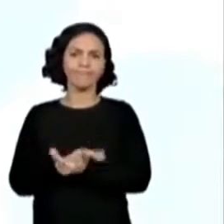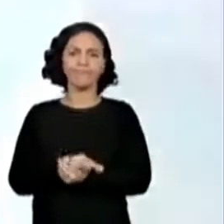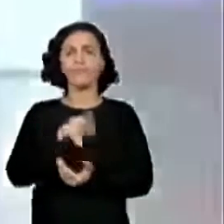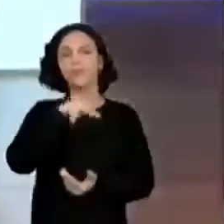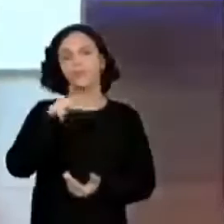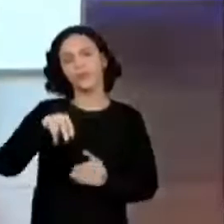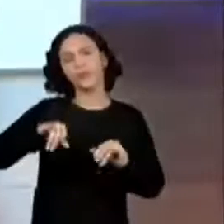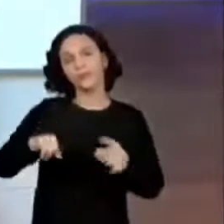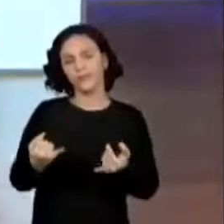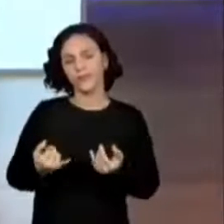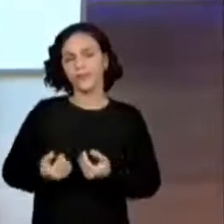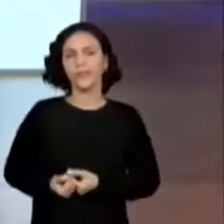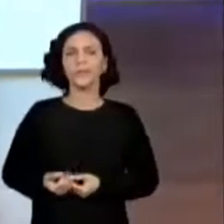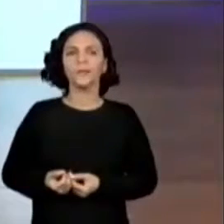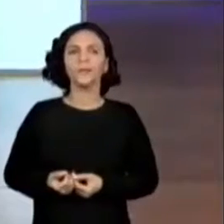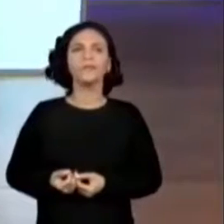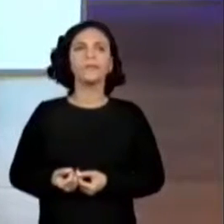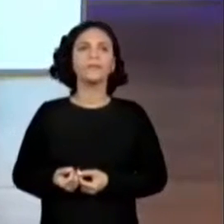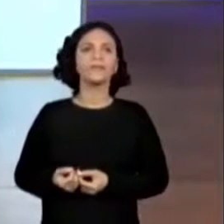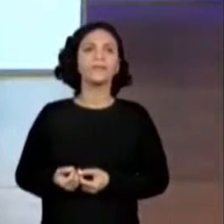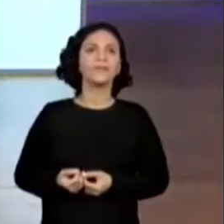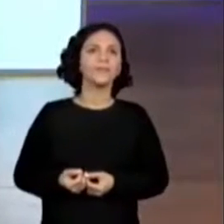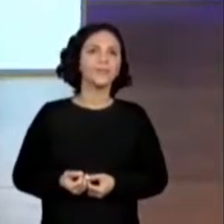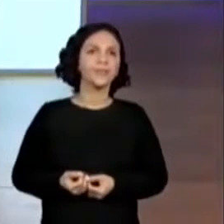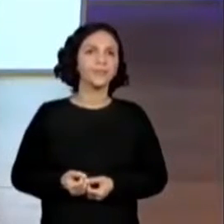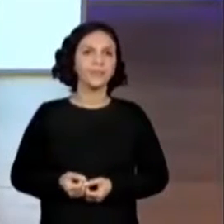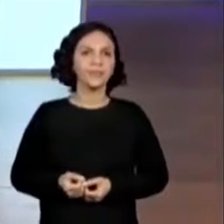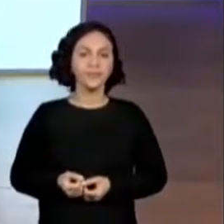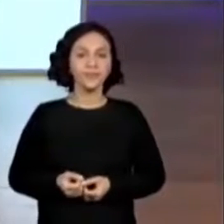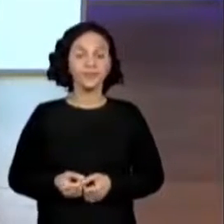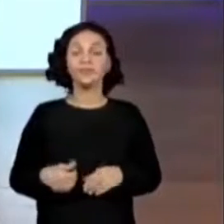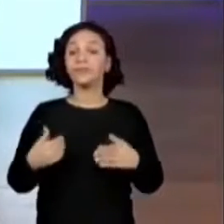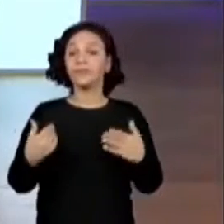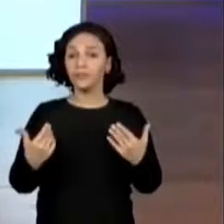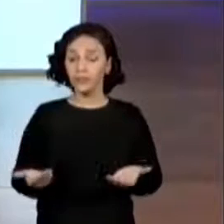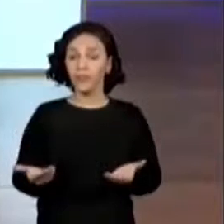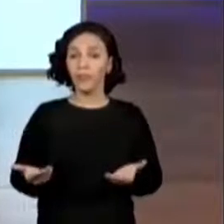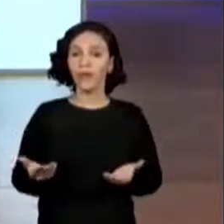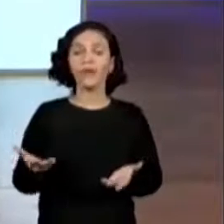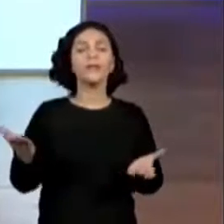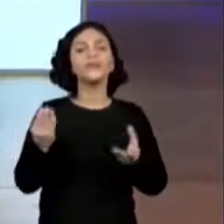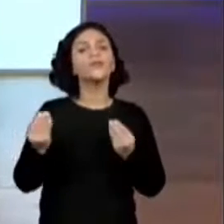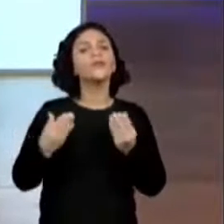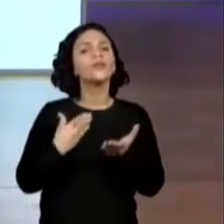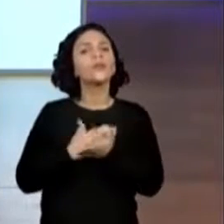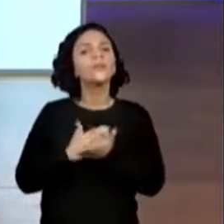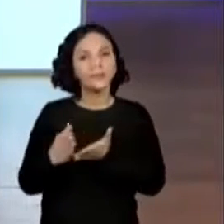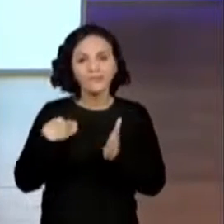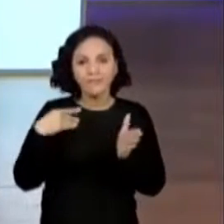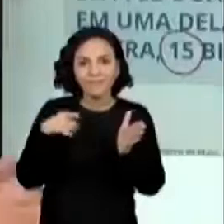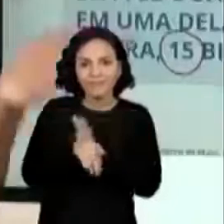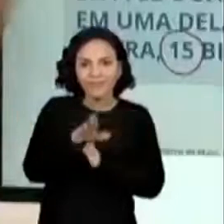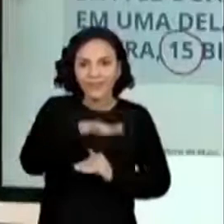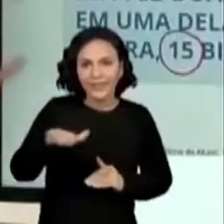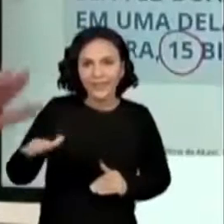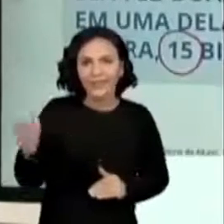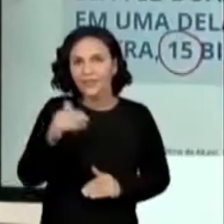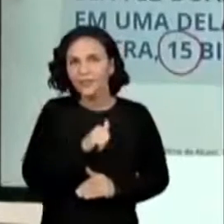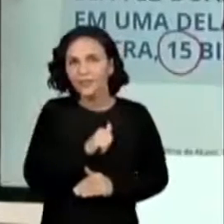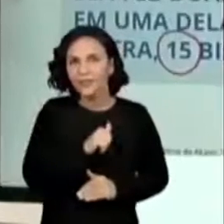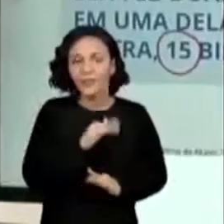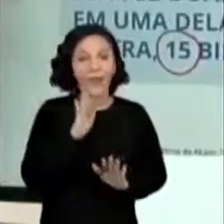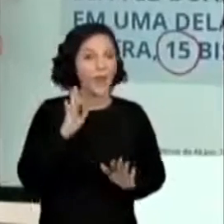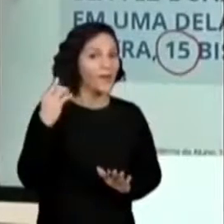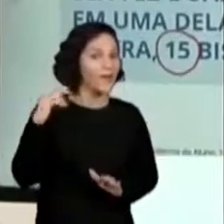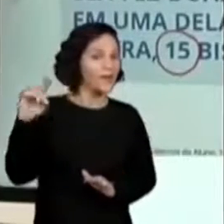que pegaram vão passando aí pra gente, por favor. Como que a gente começa aí, hein? Vamos perguntar pra criançada? Essa semana